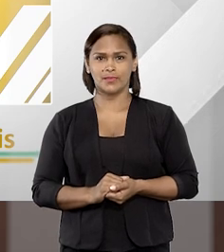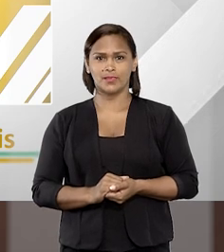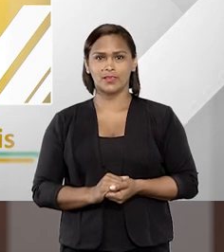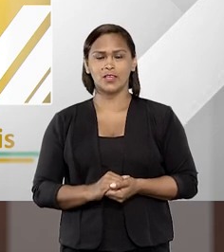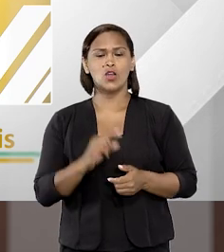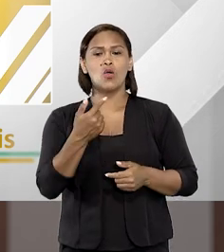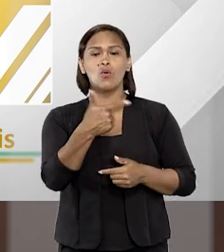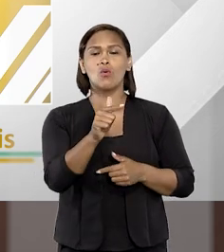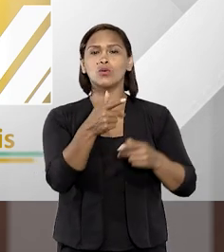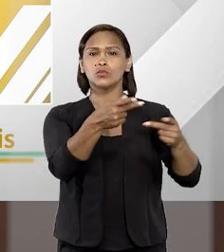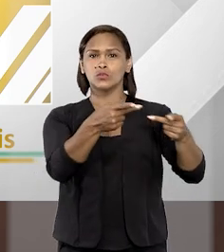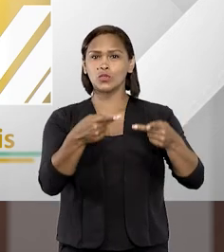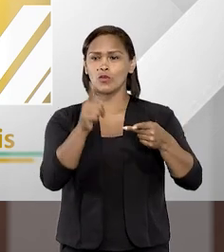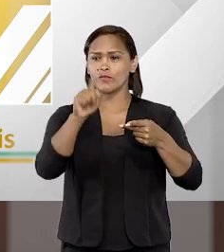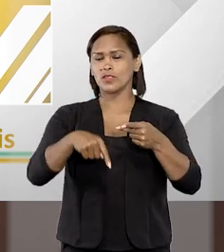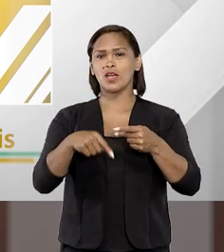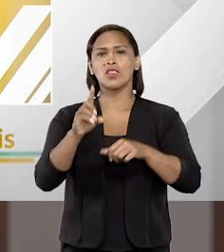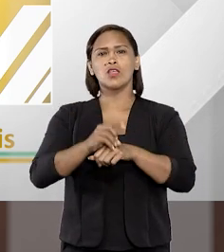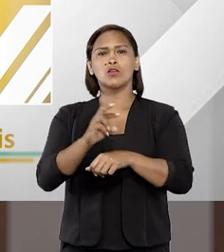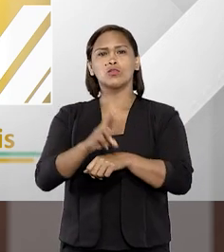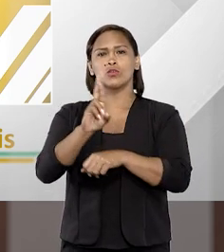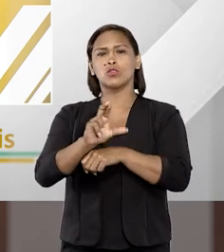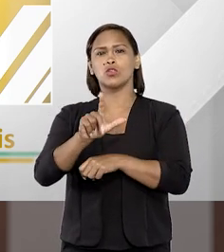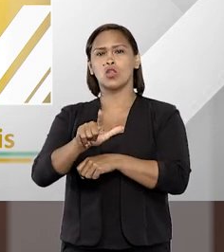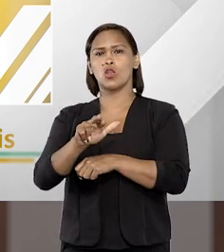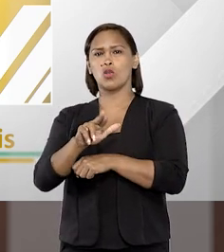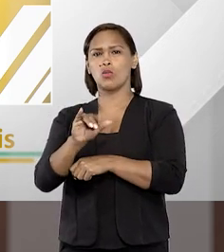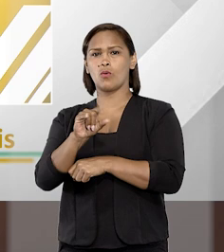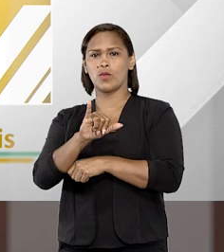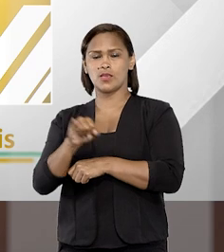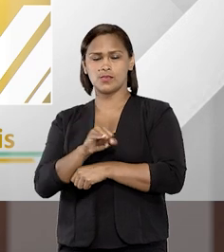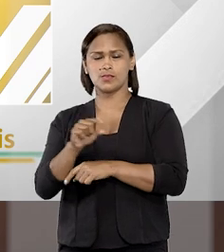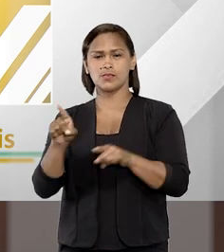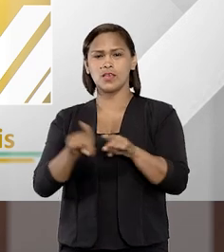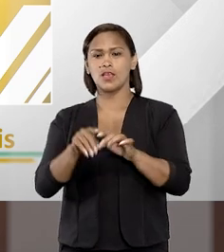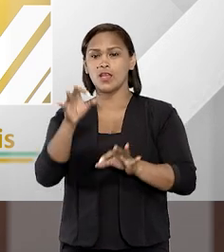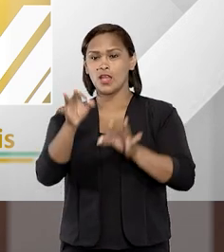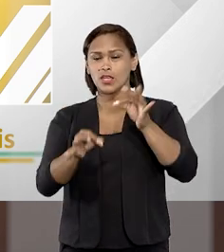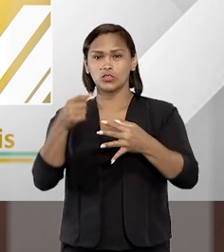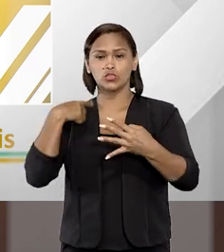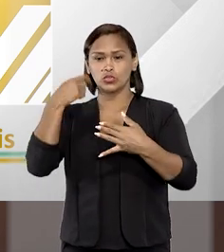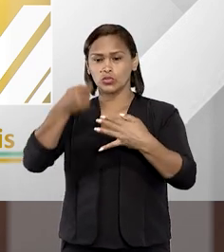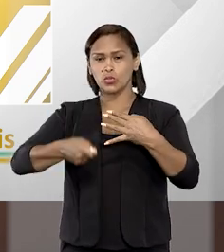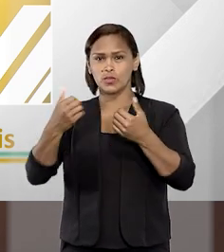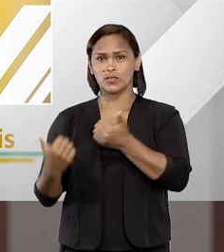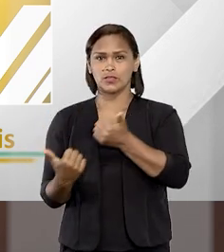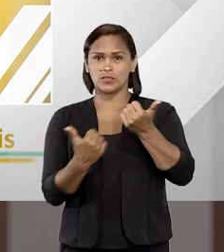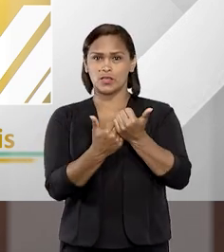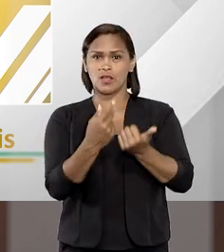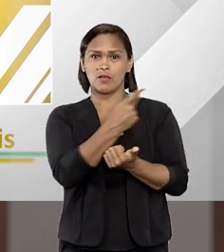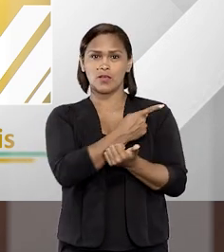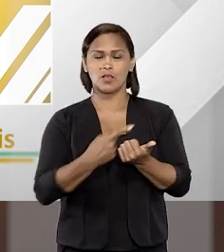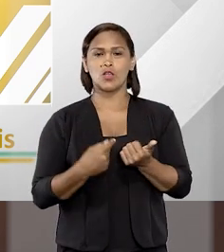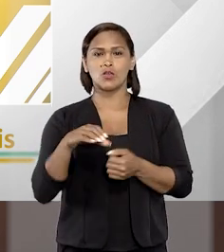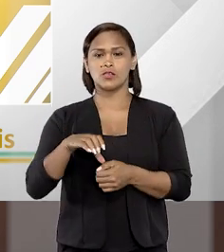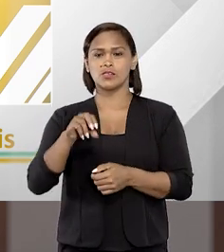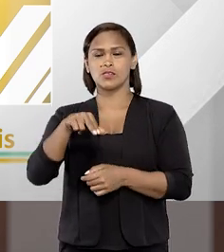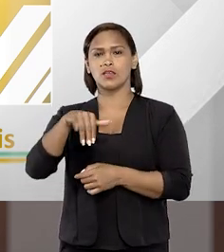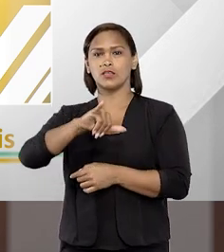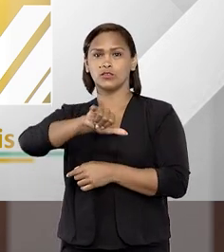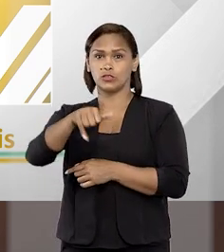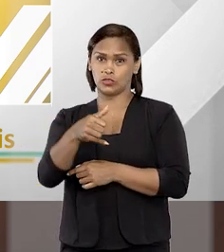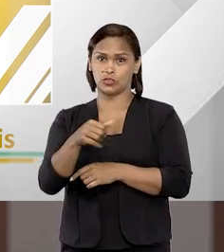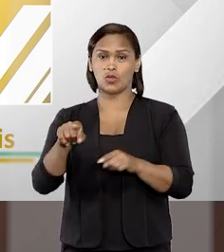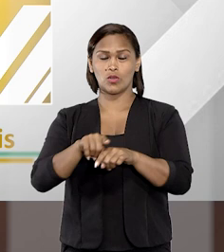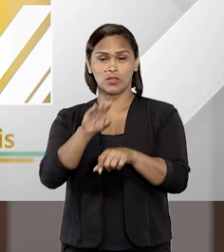nosso outro convidado é o Doutor Luis Geraldo lanfredi ele é Juiz Auxiliar da presidência do Conselho Nacional de